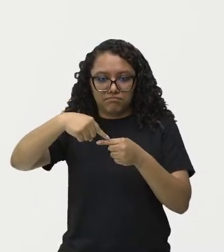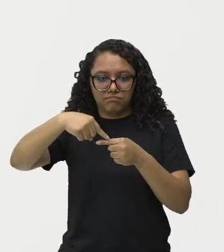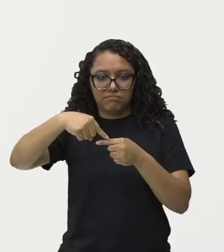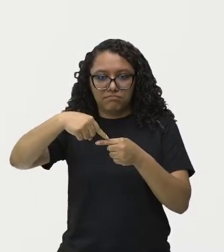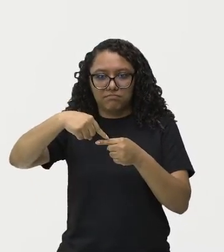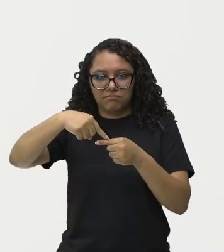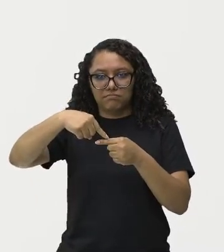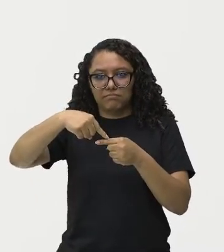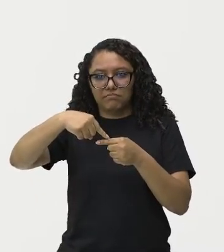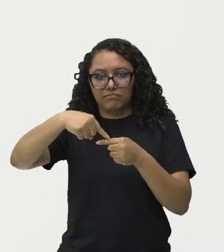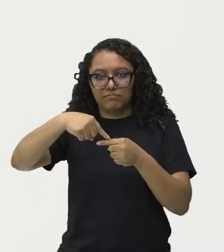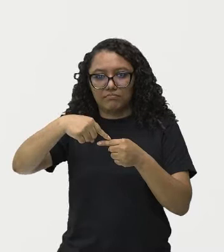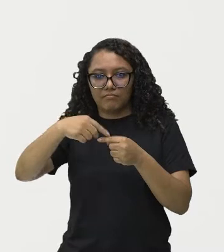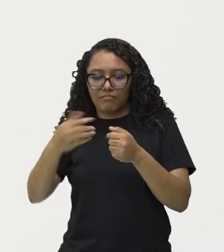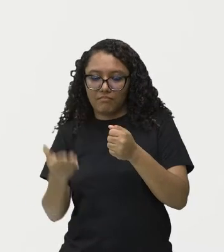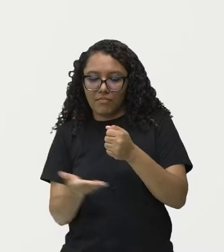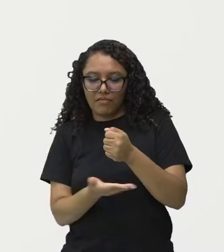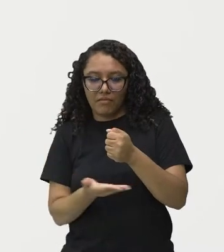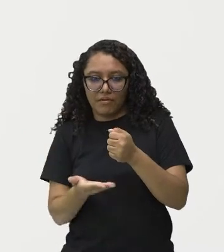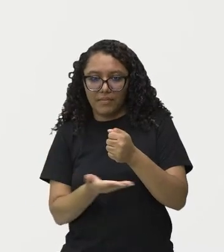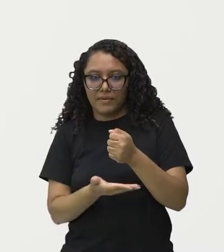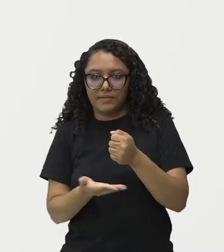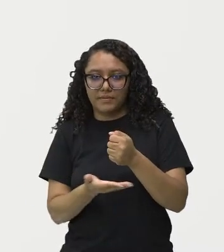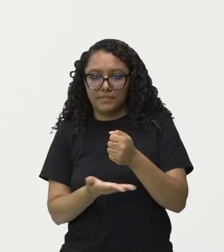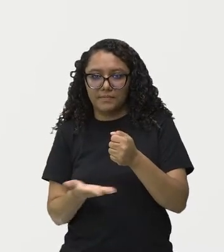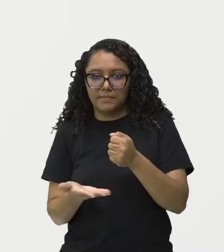Veja, eu tenho aqui a minha